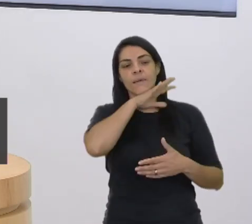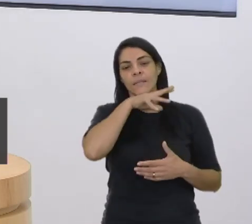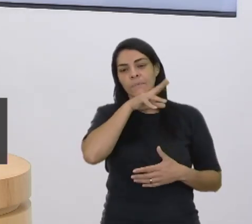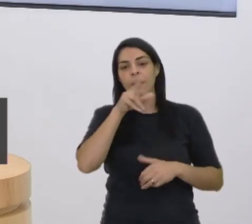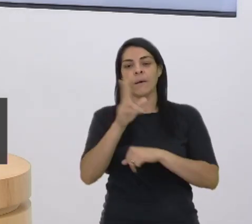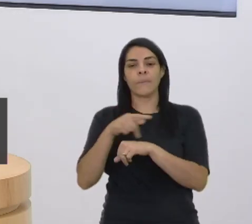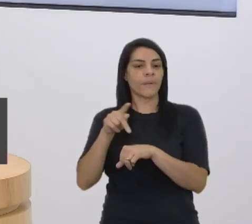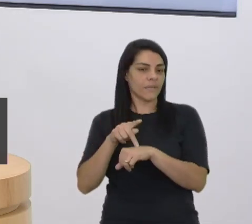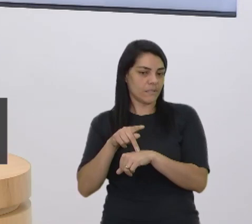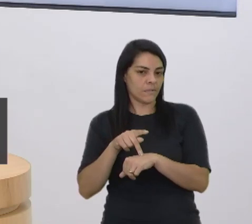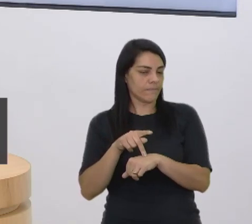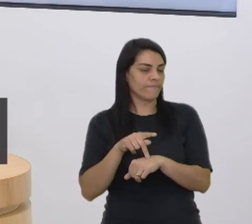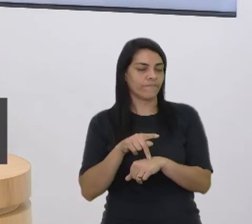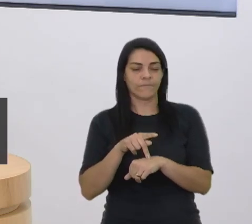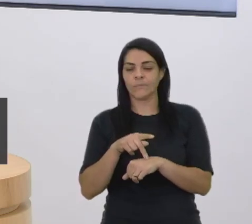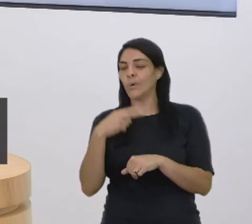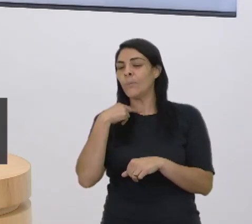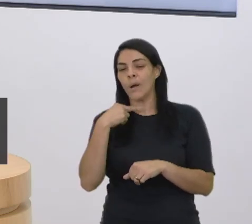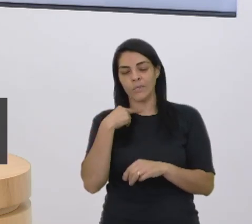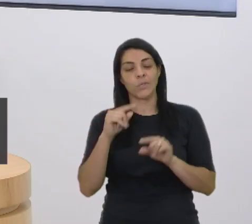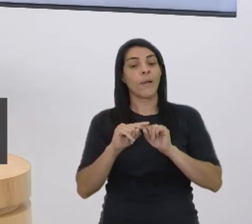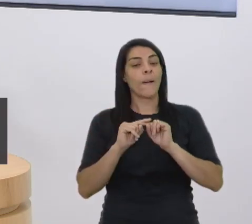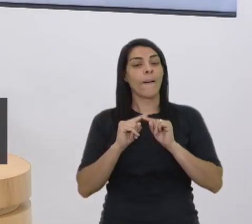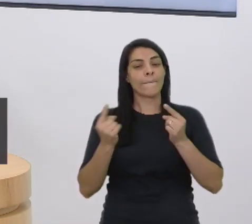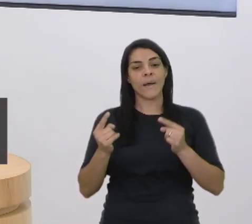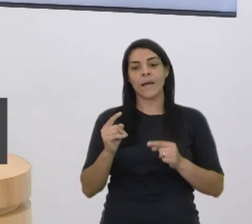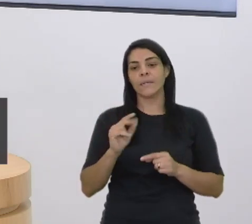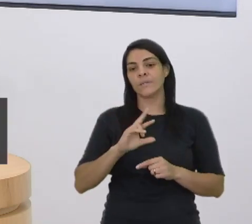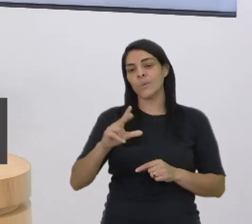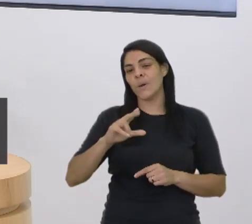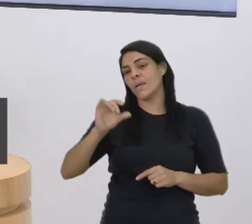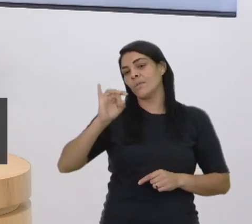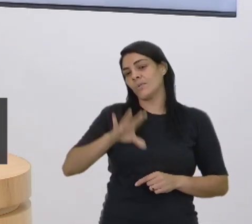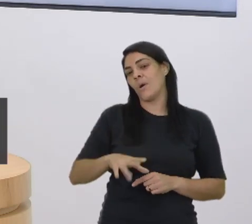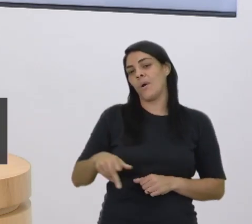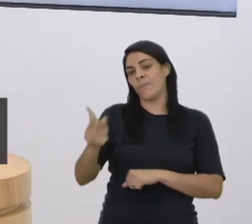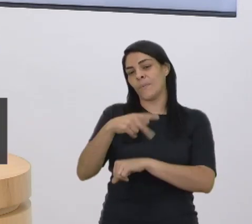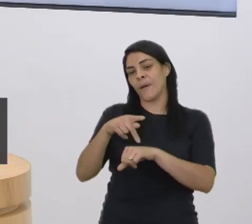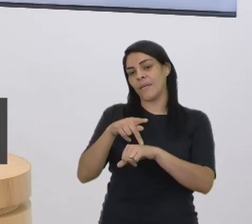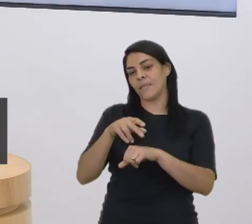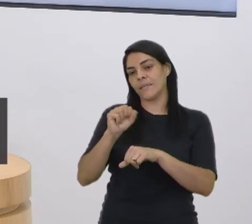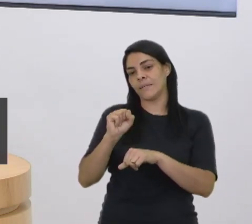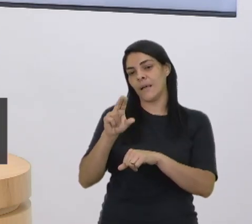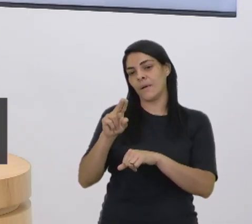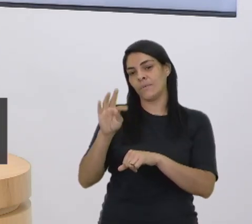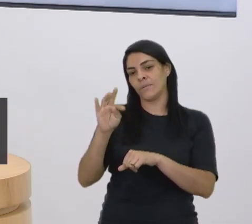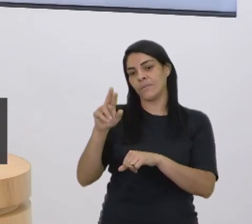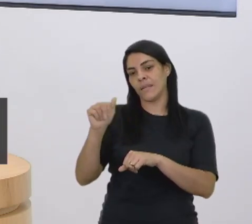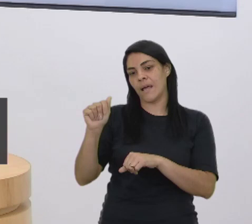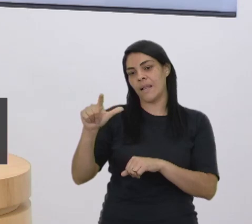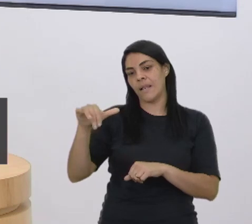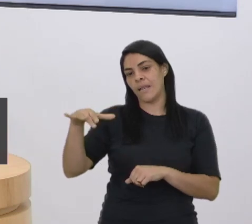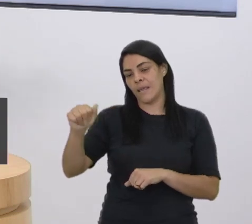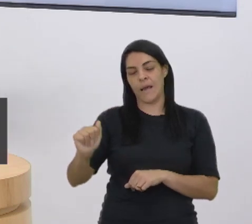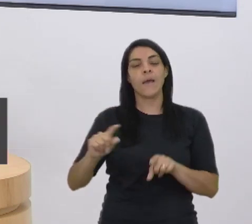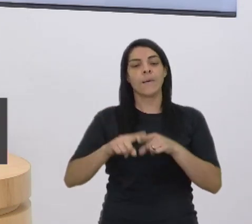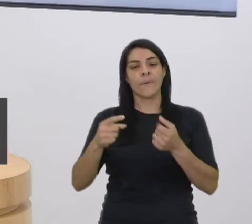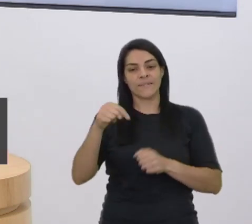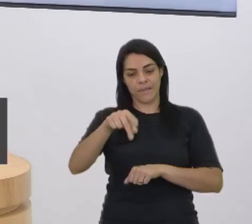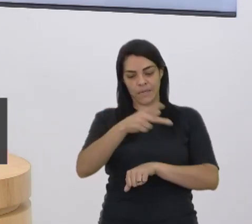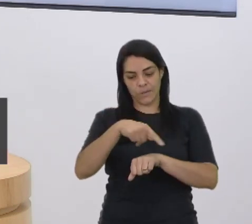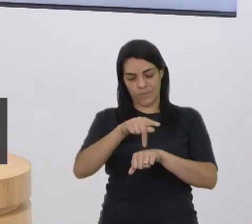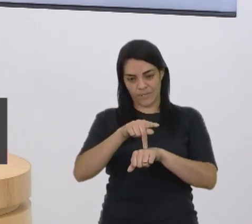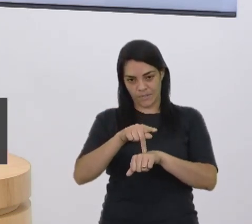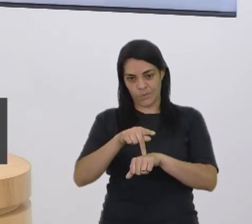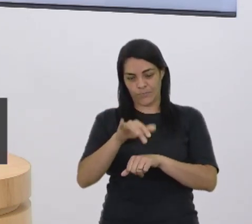não é só para a Austrália. Por exemplo, aqui no Brasil, obviamente, você